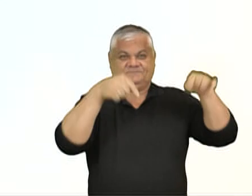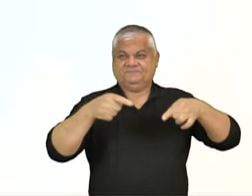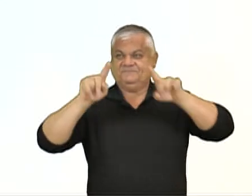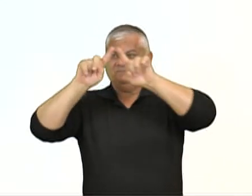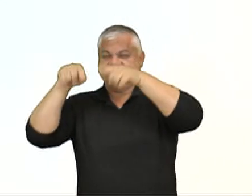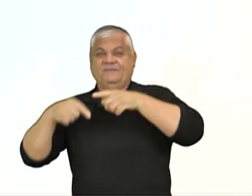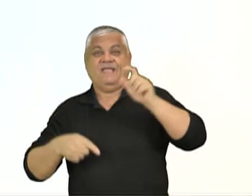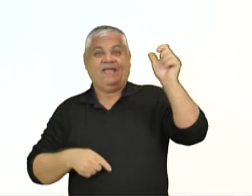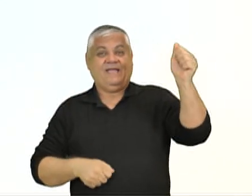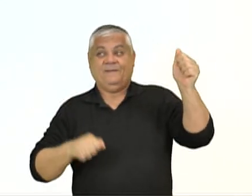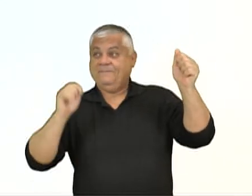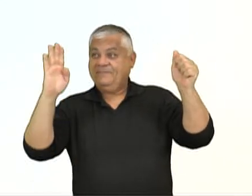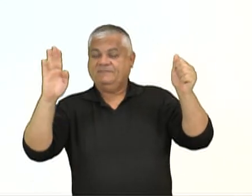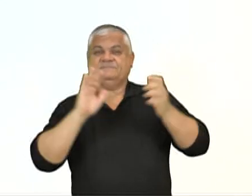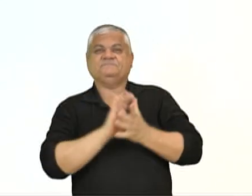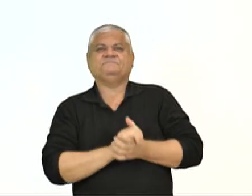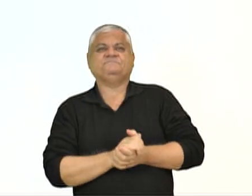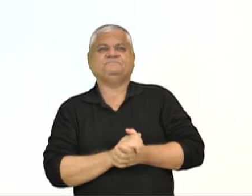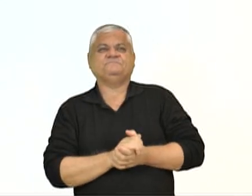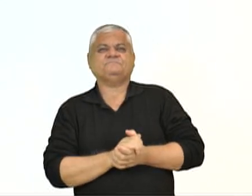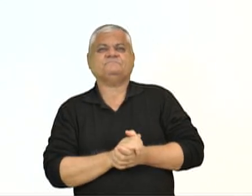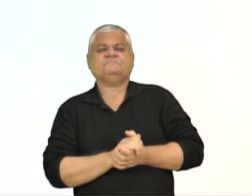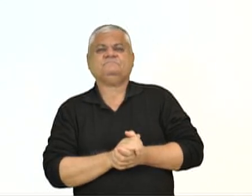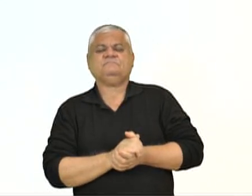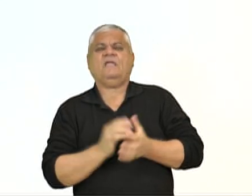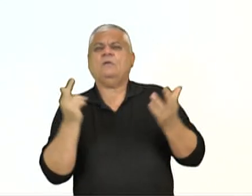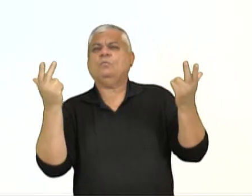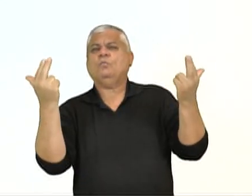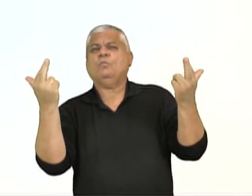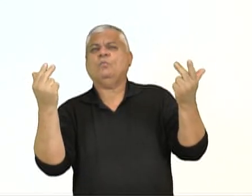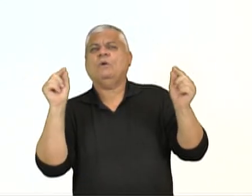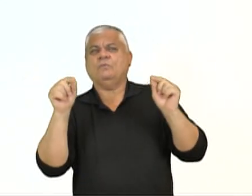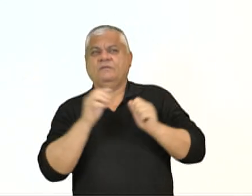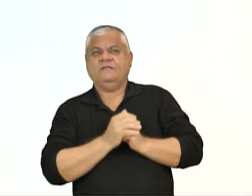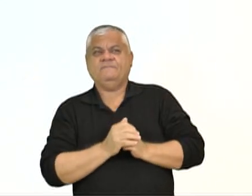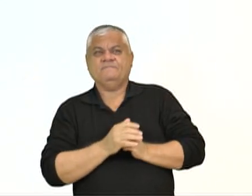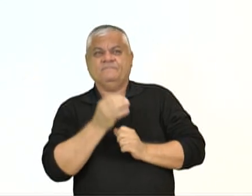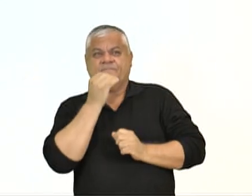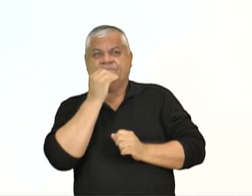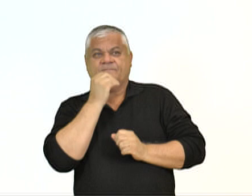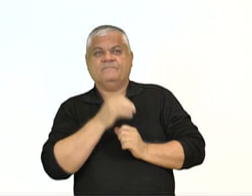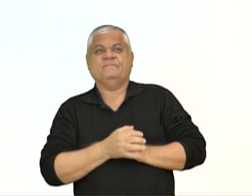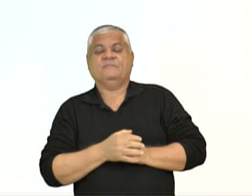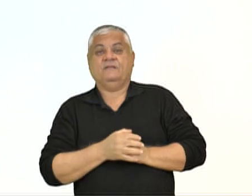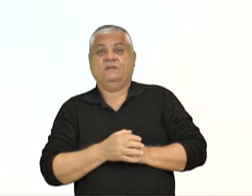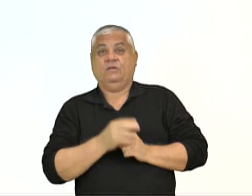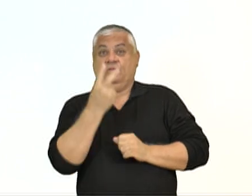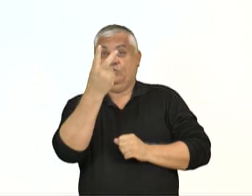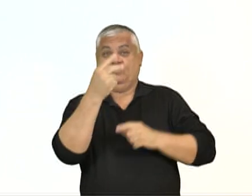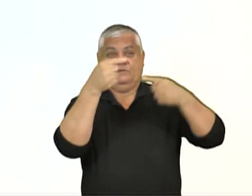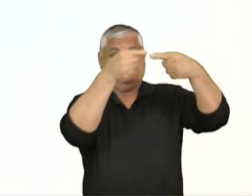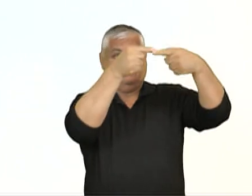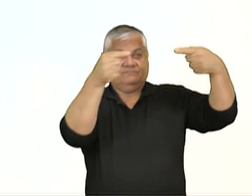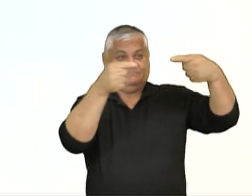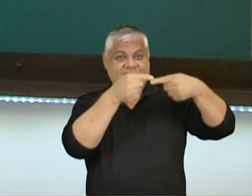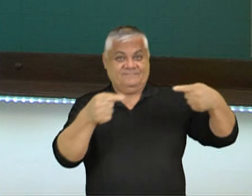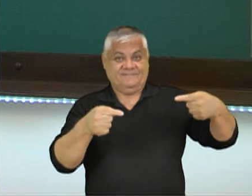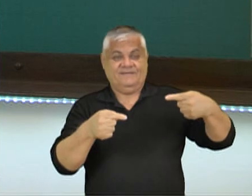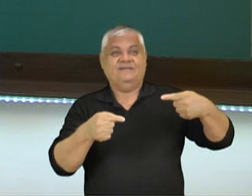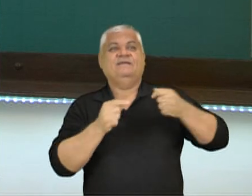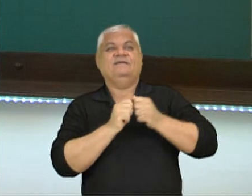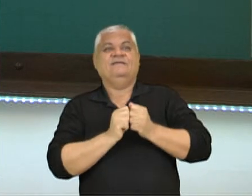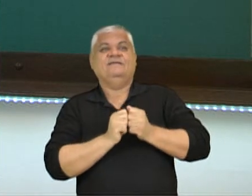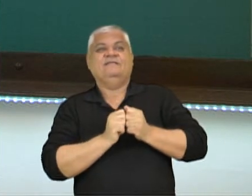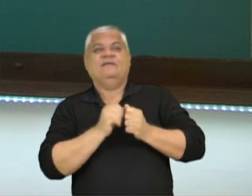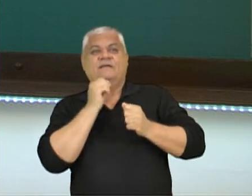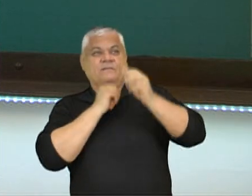A e B. O que que nós temos em comum delas, né? Eu tenho duas linhas com três